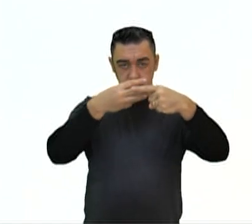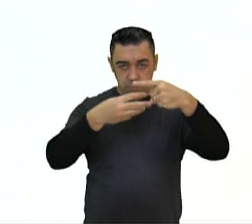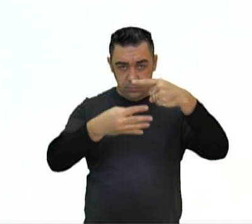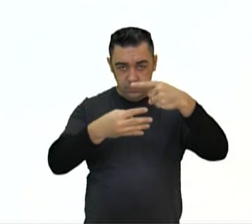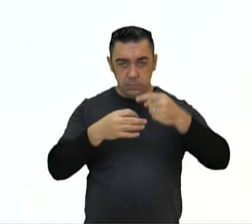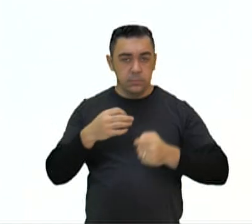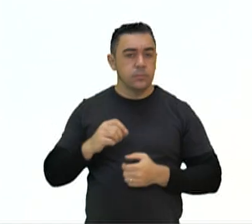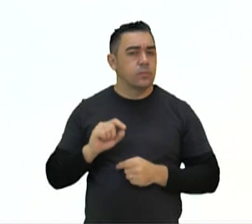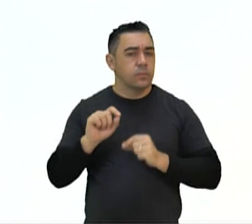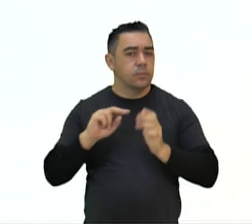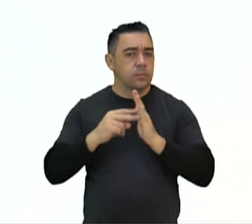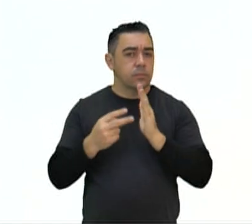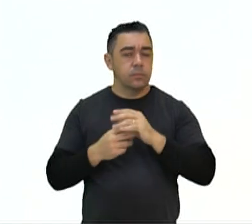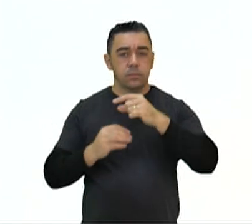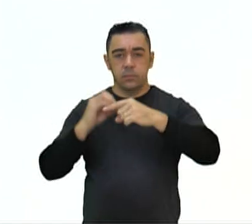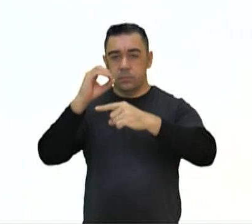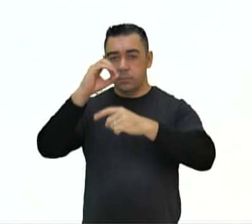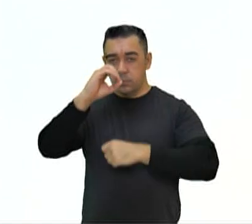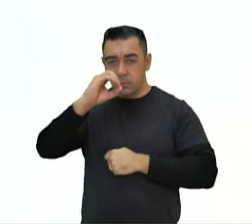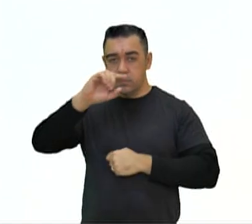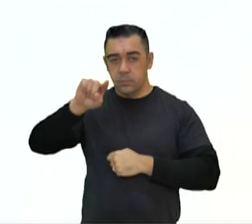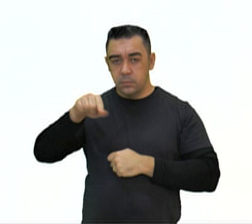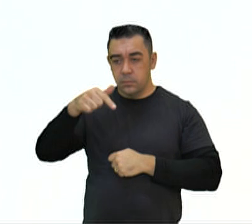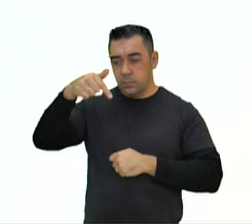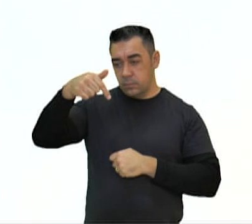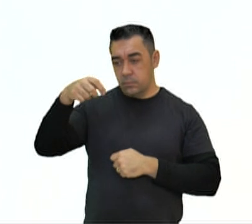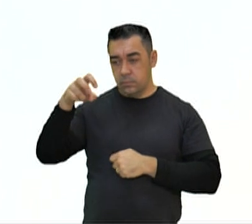seria 0,75.